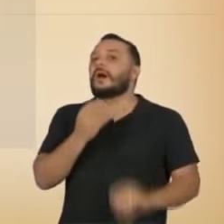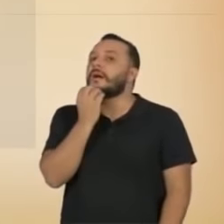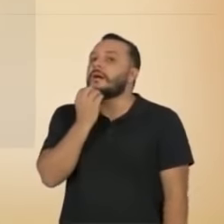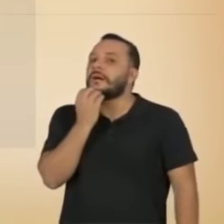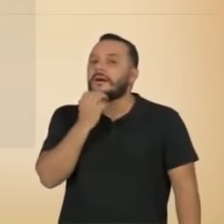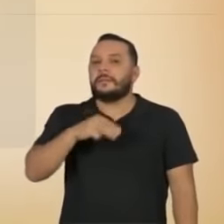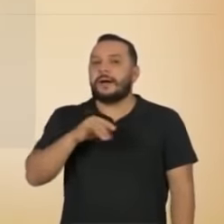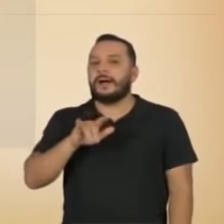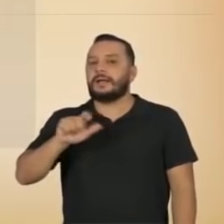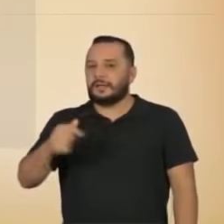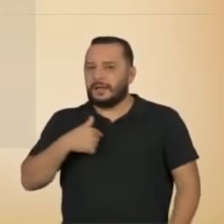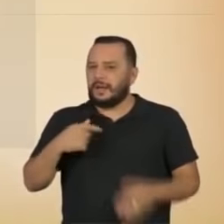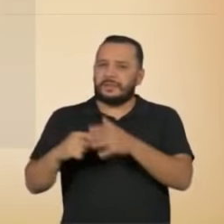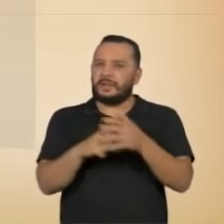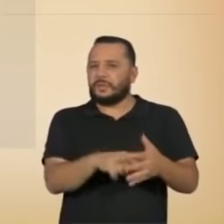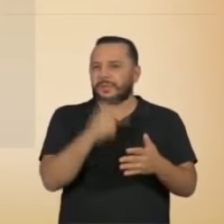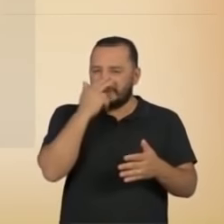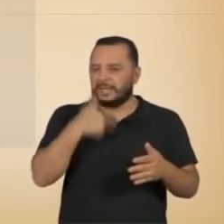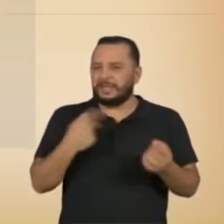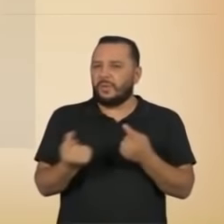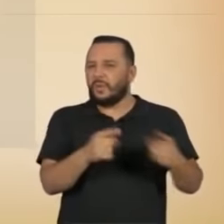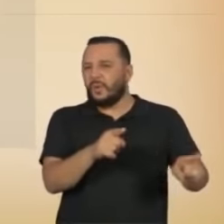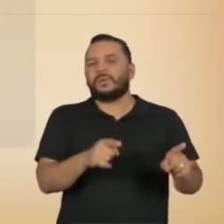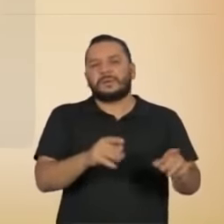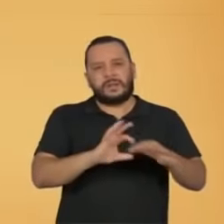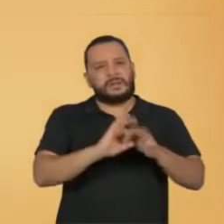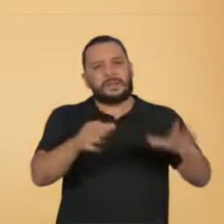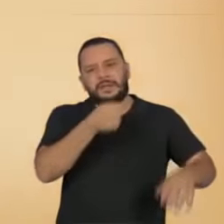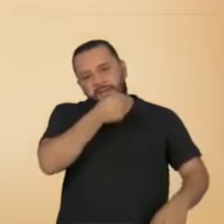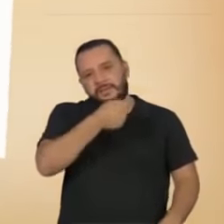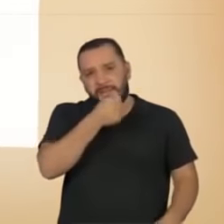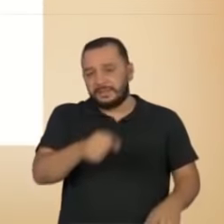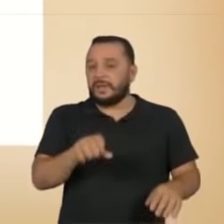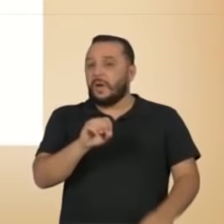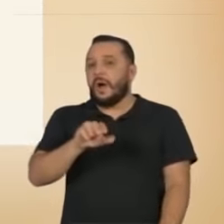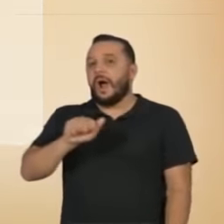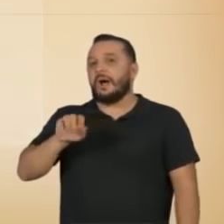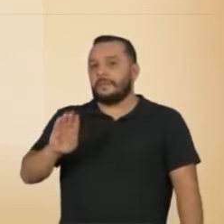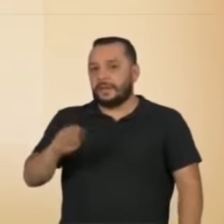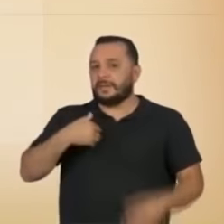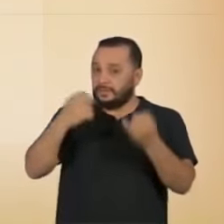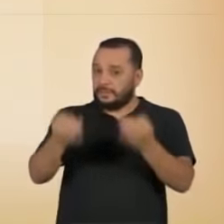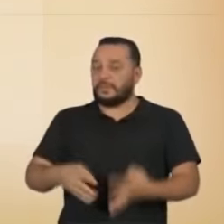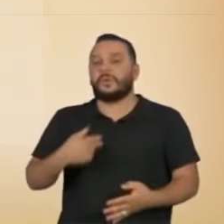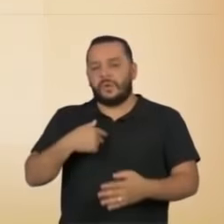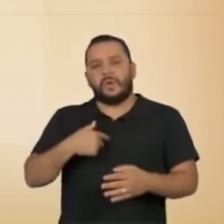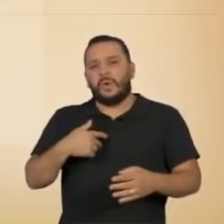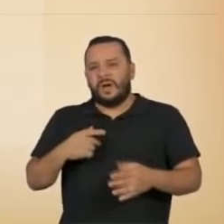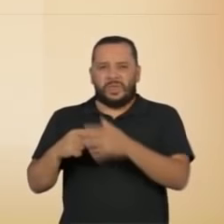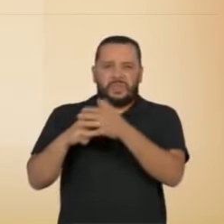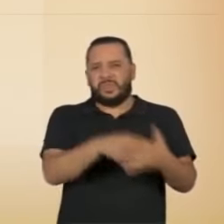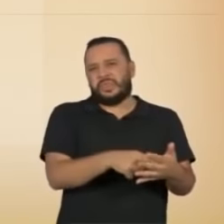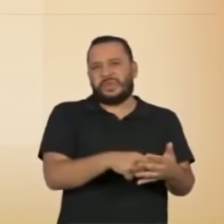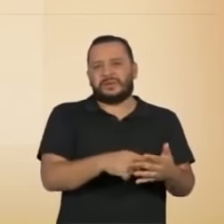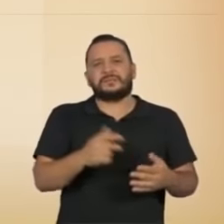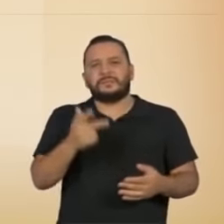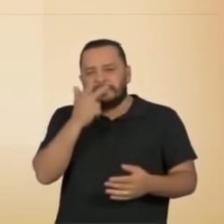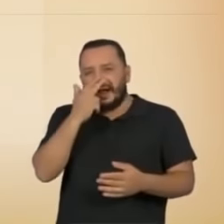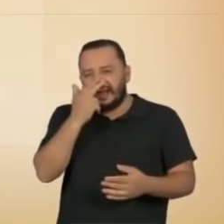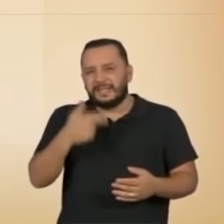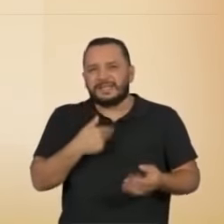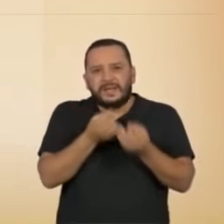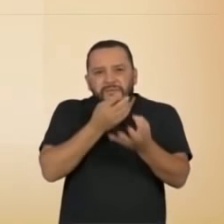a denúncia é uma ameaça à liberdade de imprensa. A OAB afirma que a denúncia criminaliza a mera divulgação